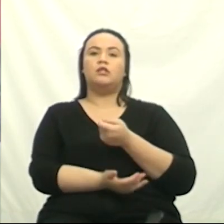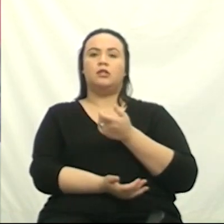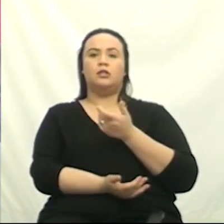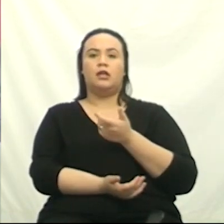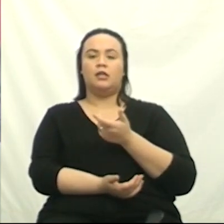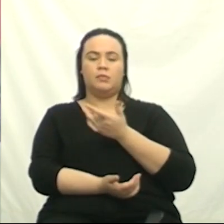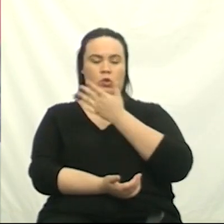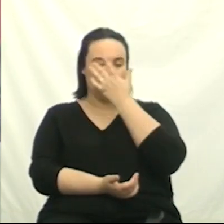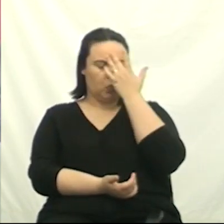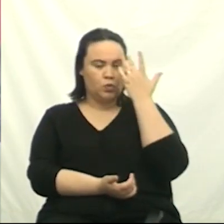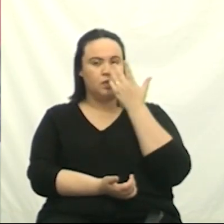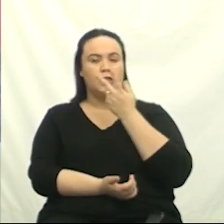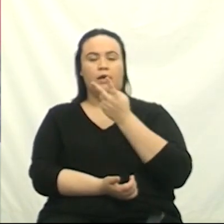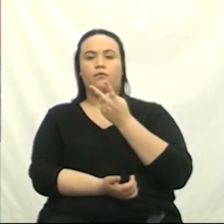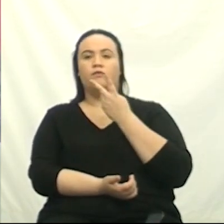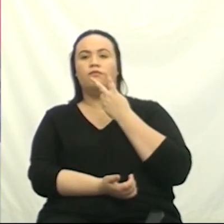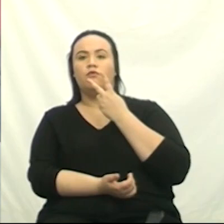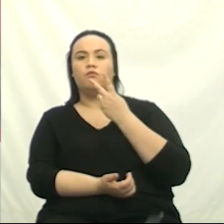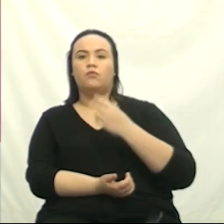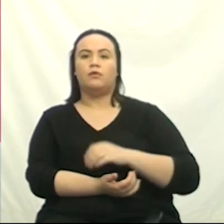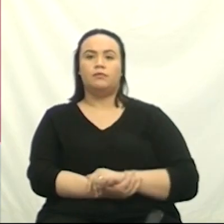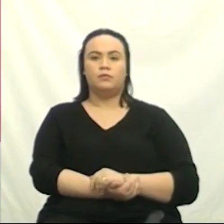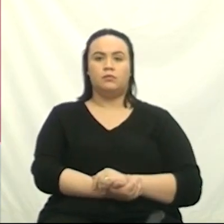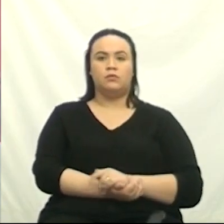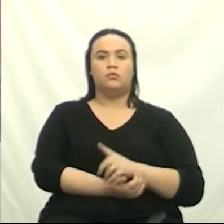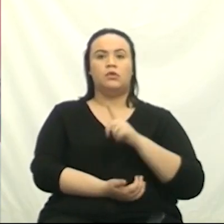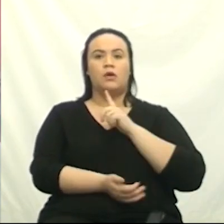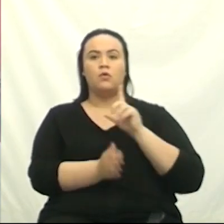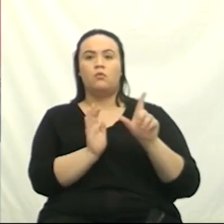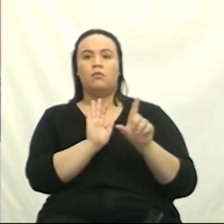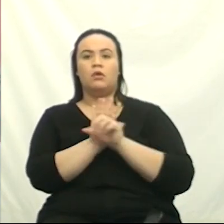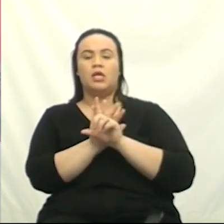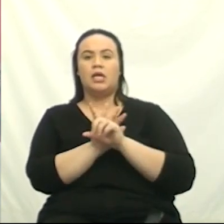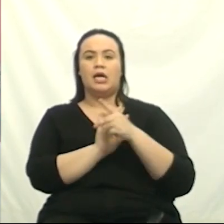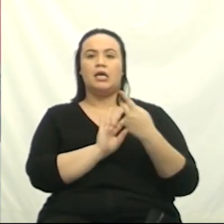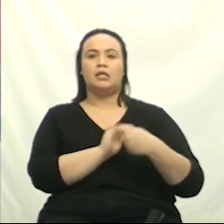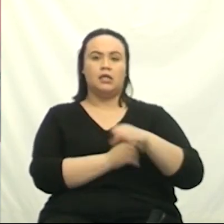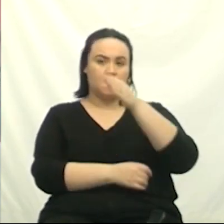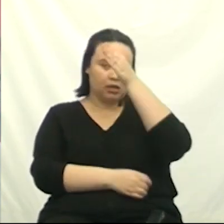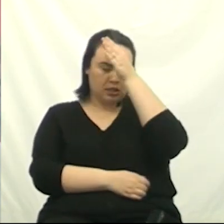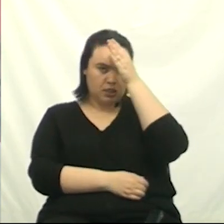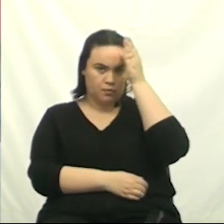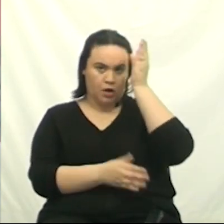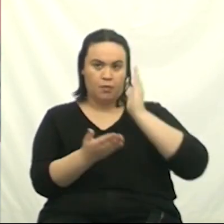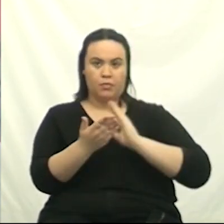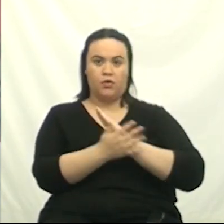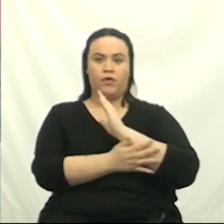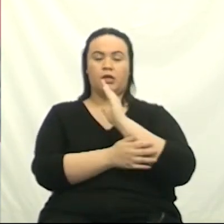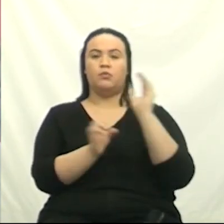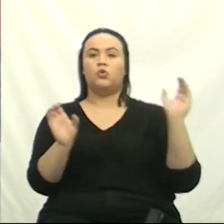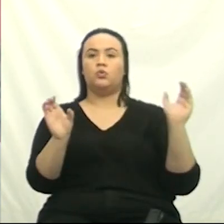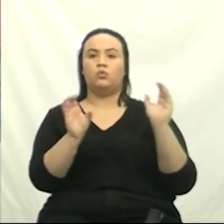tabagismo ao fumo né eu tenho uma lei aqui no município aprovado por unanimidade por essa casa